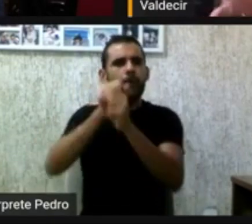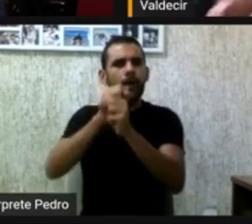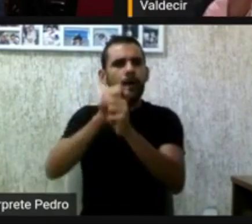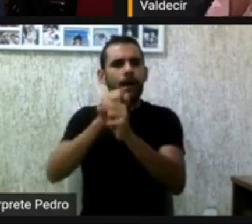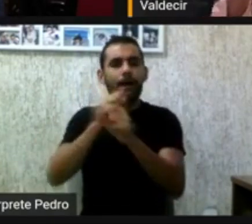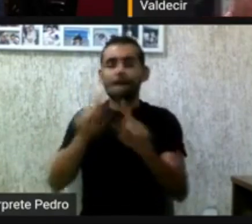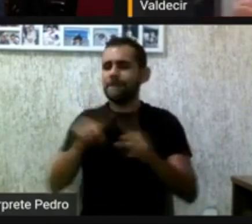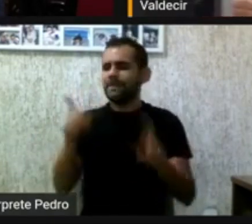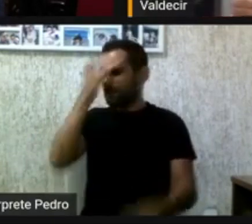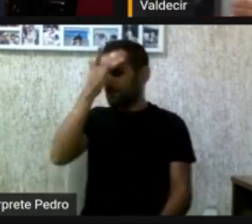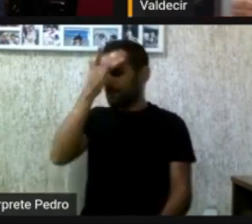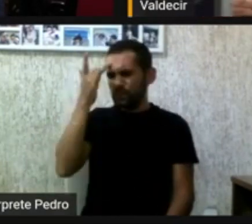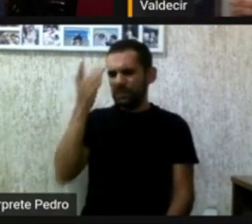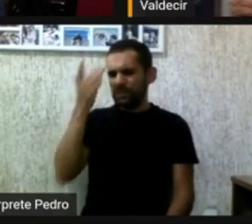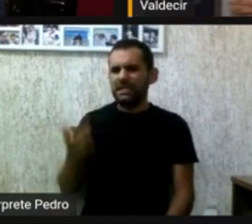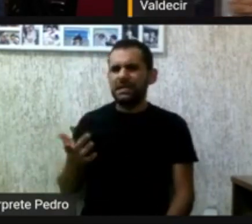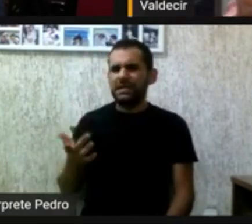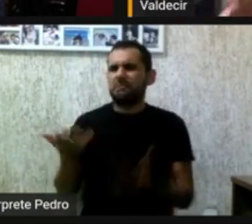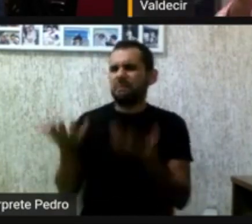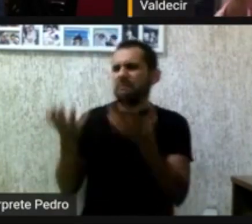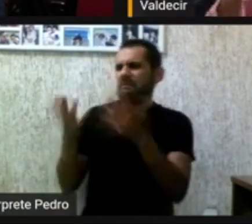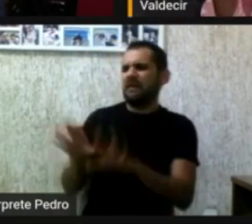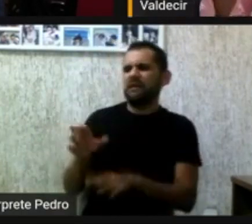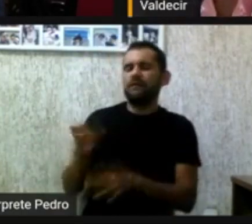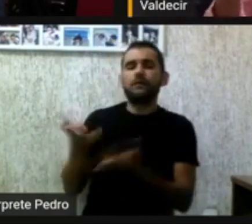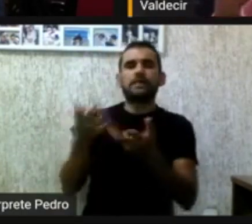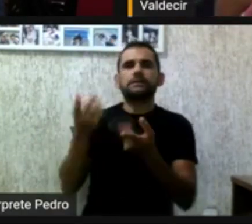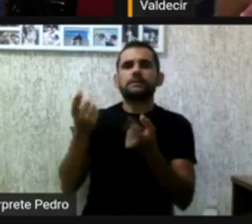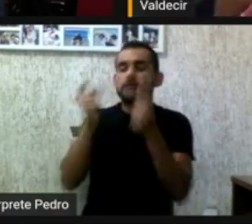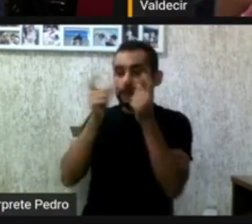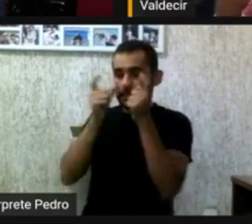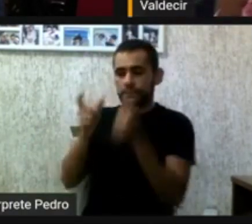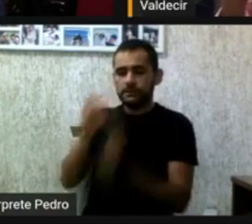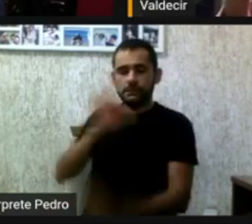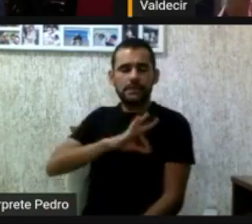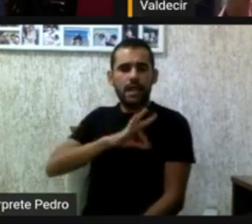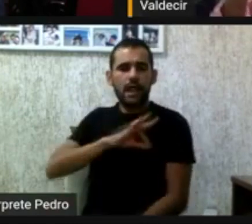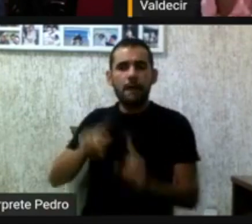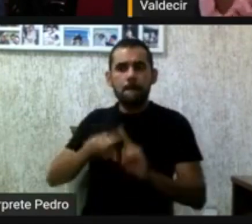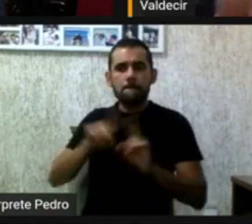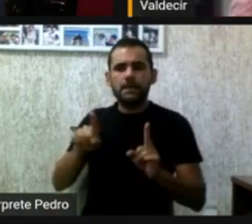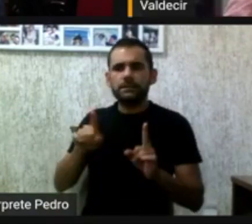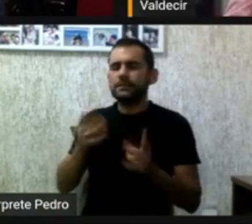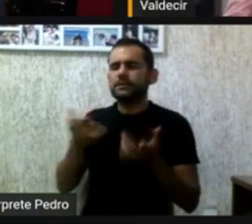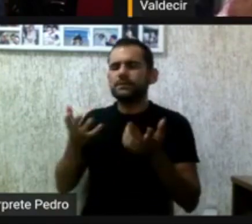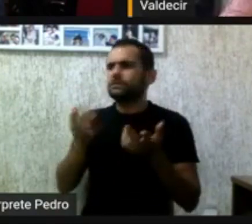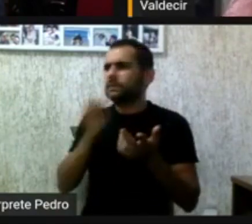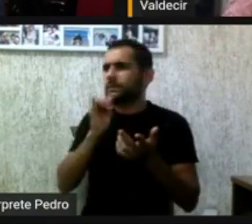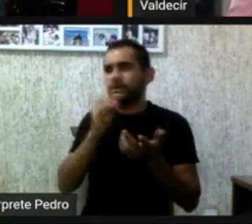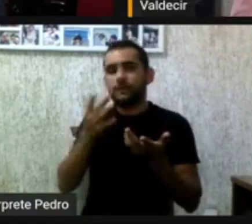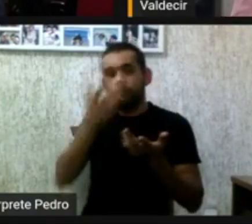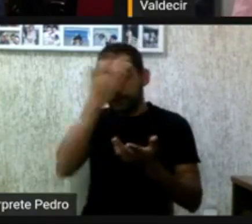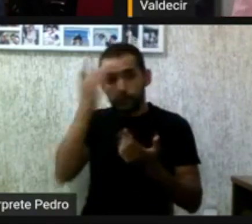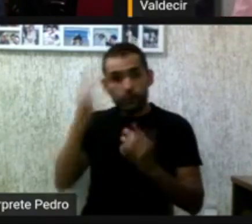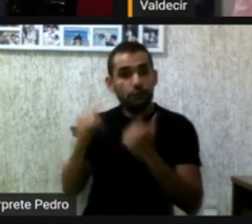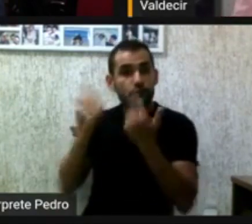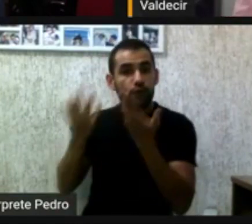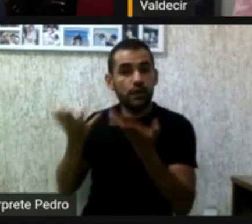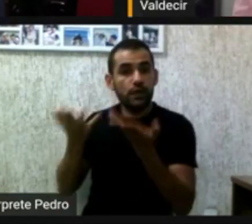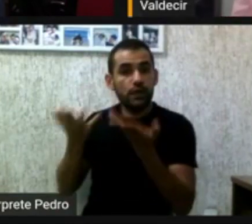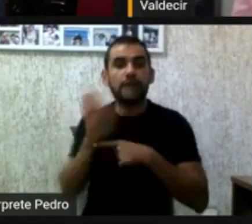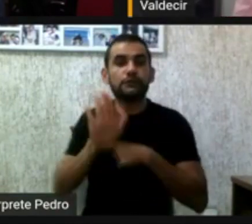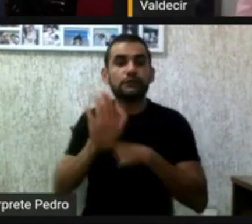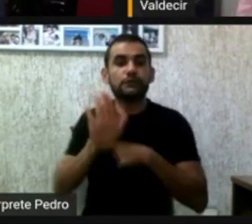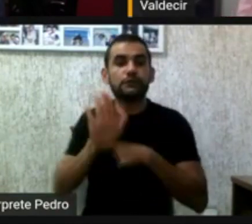de salário, de participar da gestão, como funcionário, mas elas querem contribuir para o crescimento da